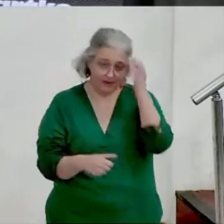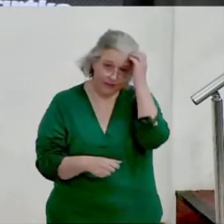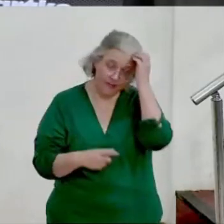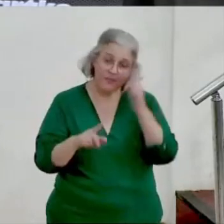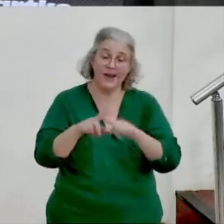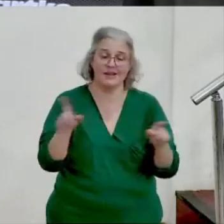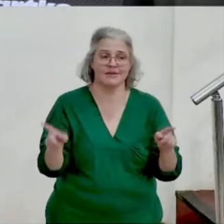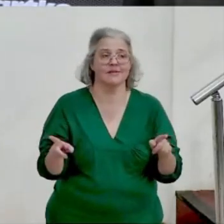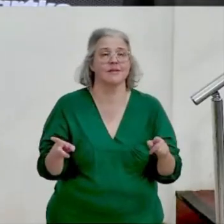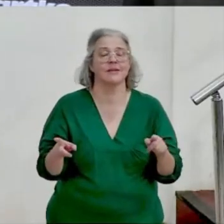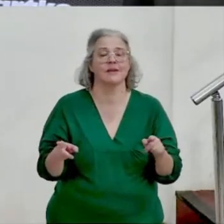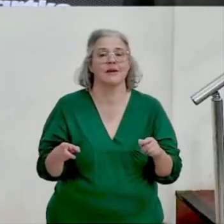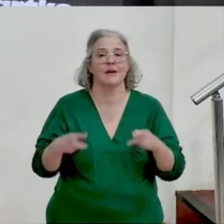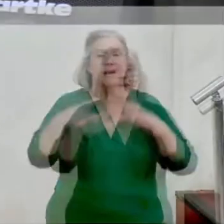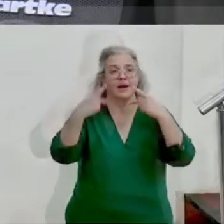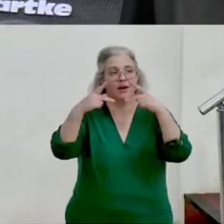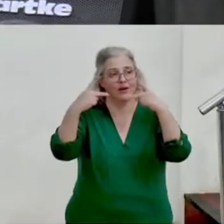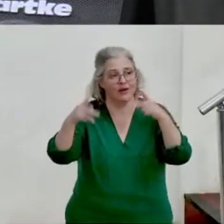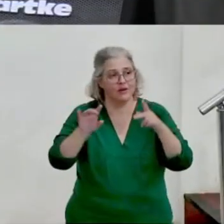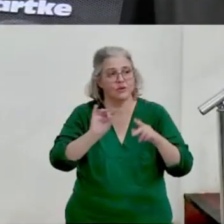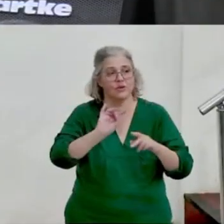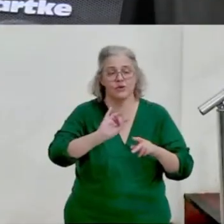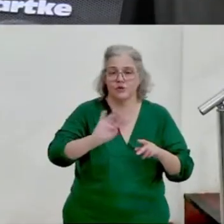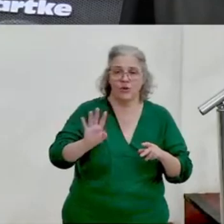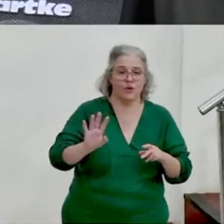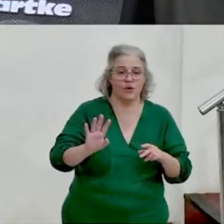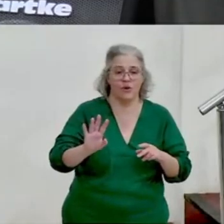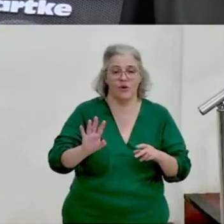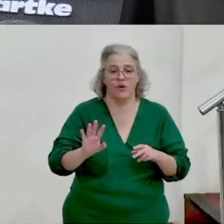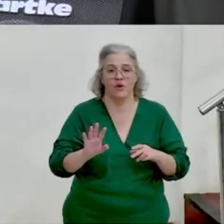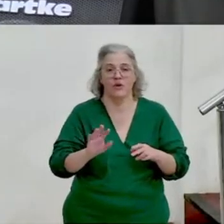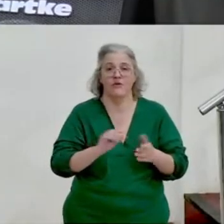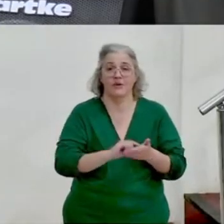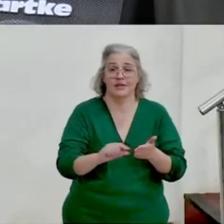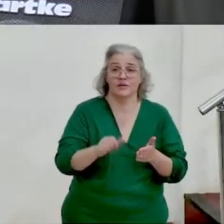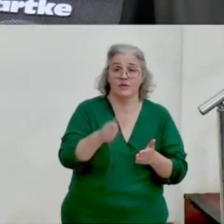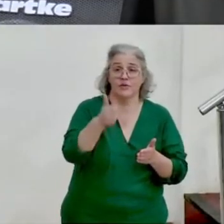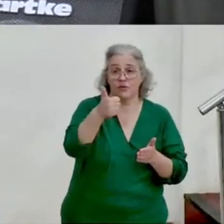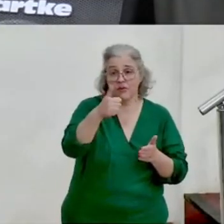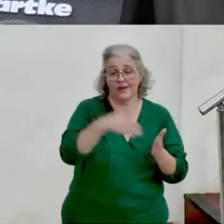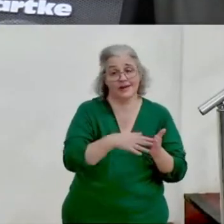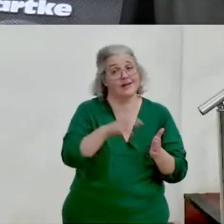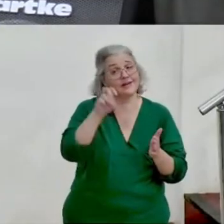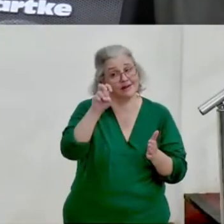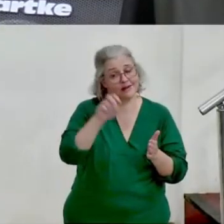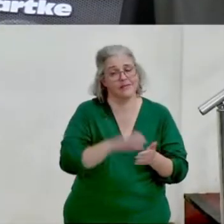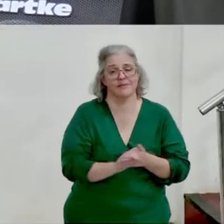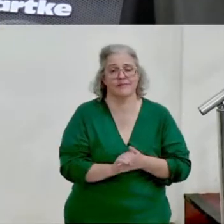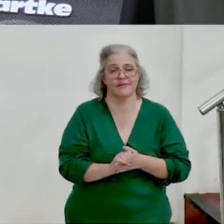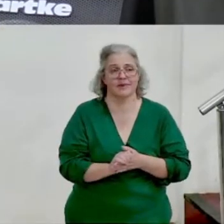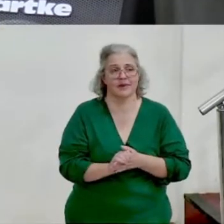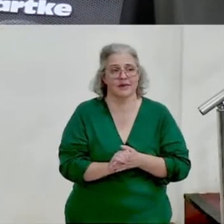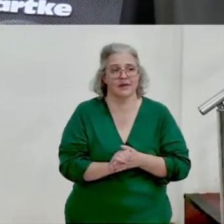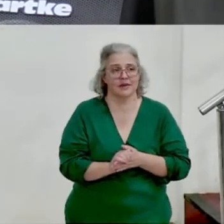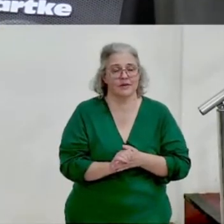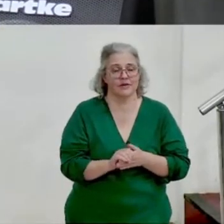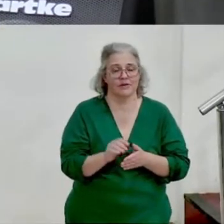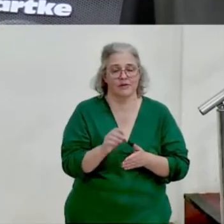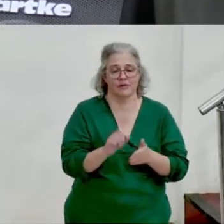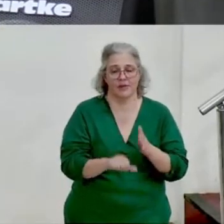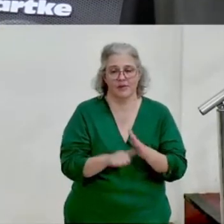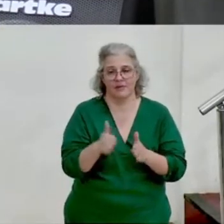entanto, a exposição desta noite será do verso 1 ao verso 5. Leremos então 1 aos